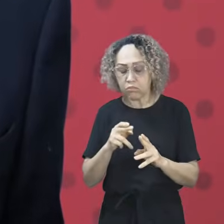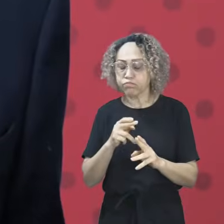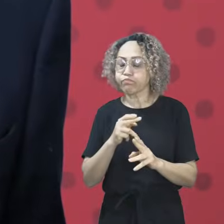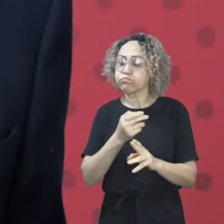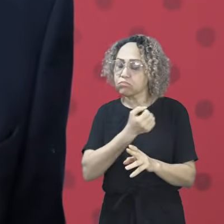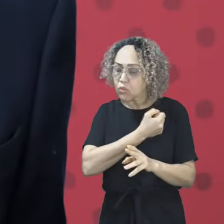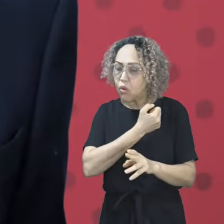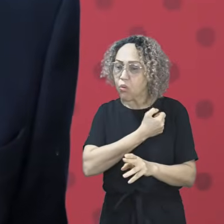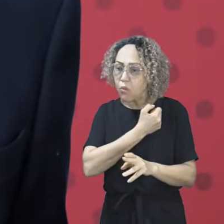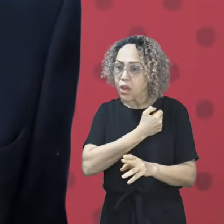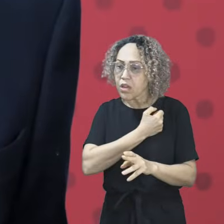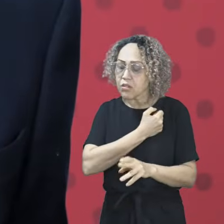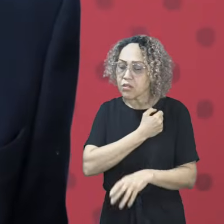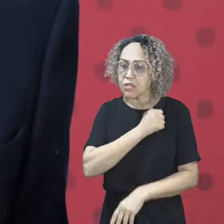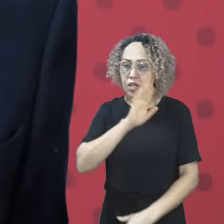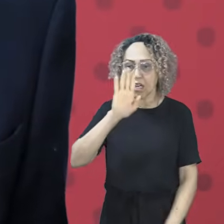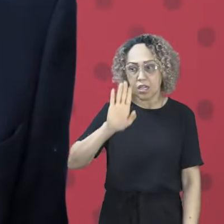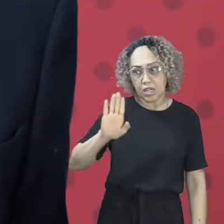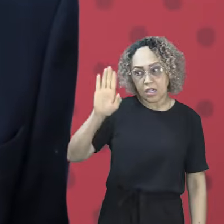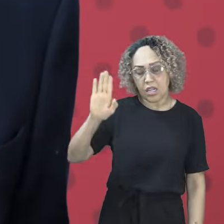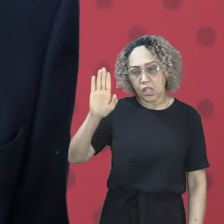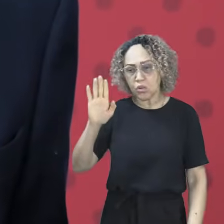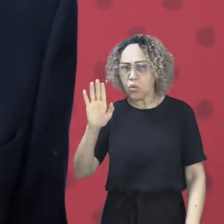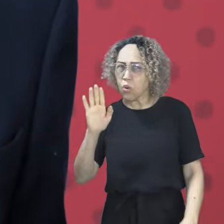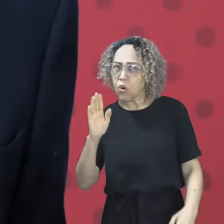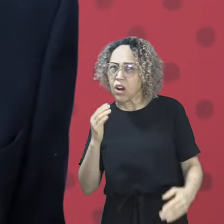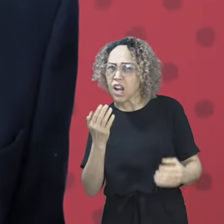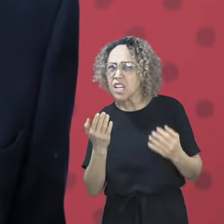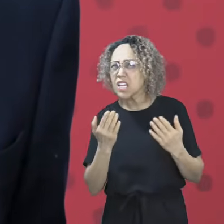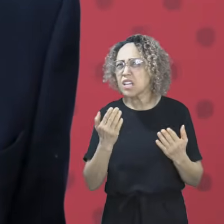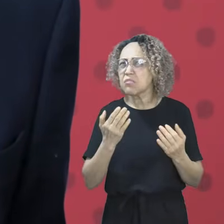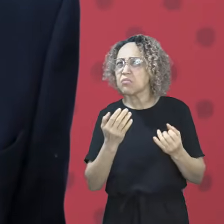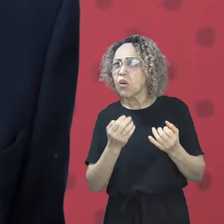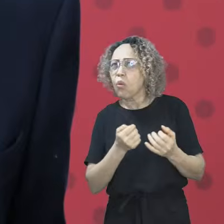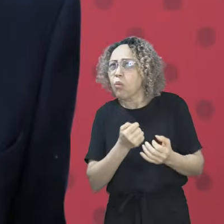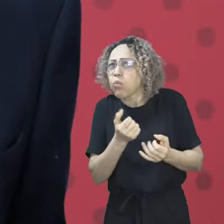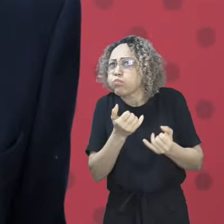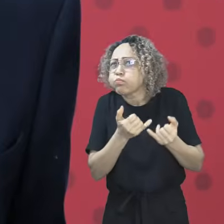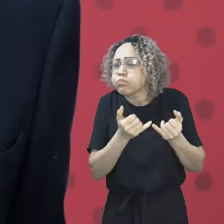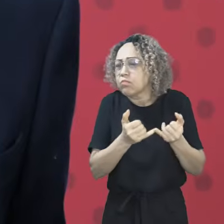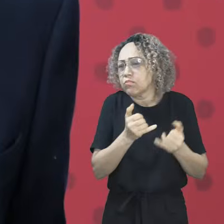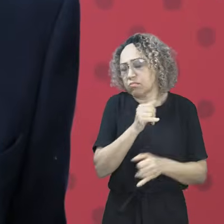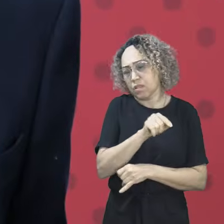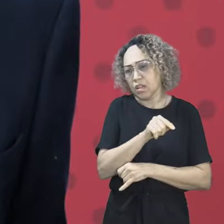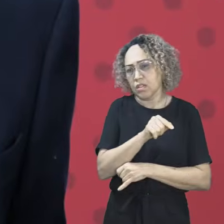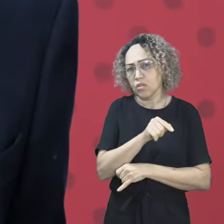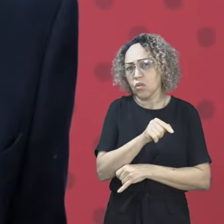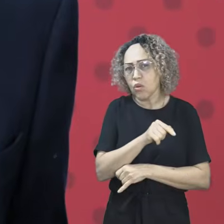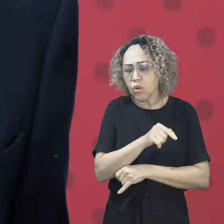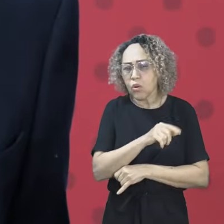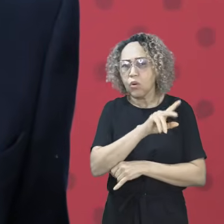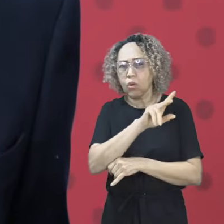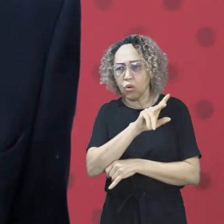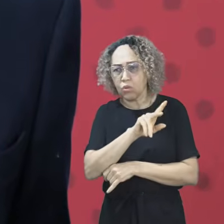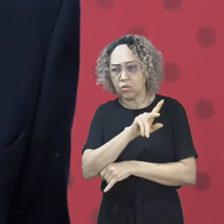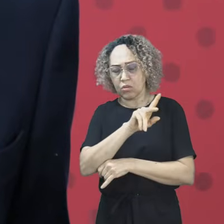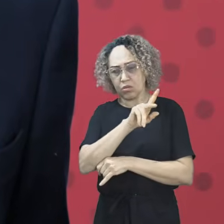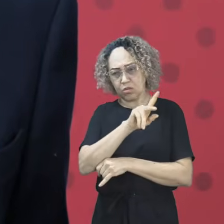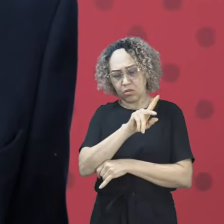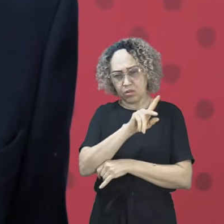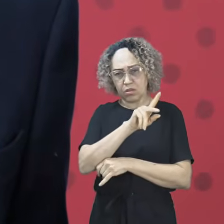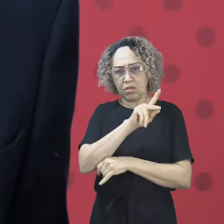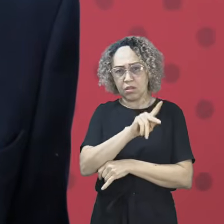outros PEDs. Então, foi, de fato, um avanço muito significativo. E,